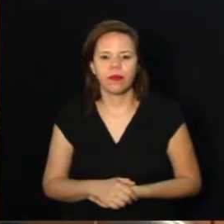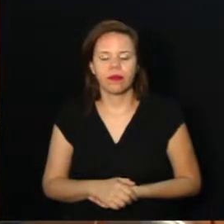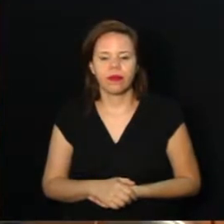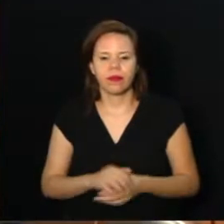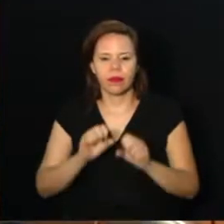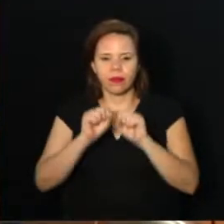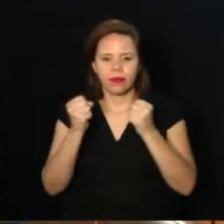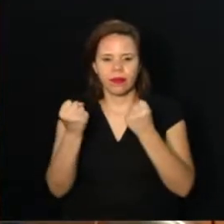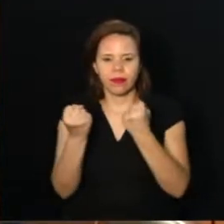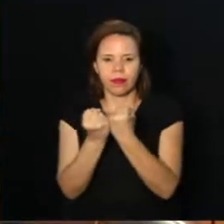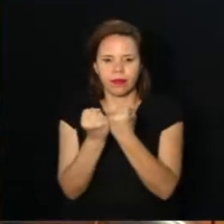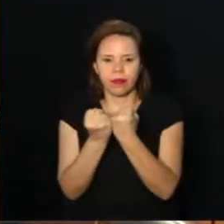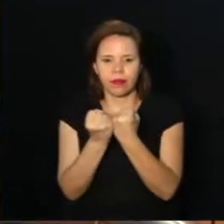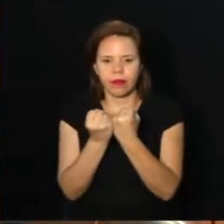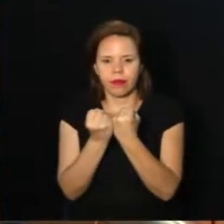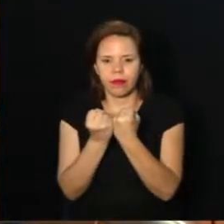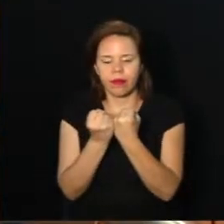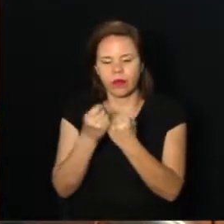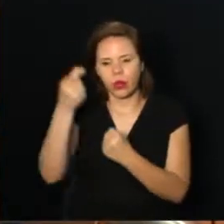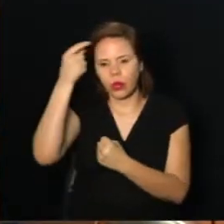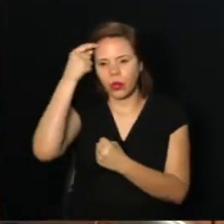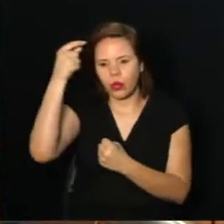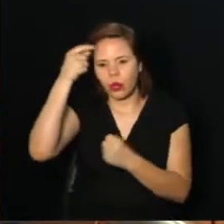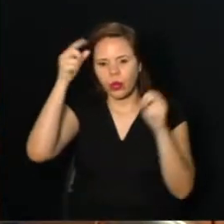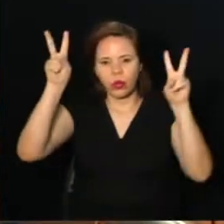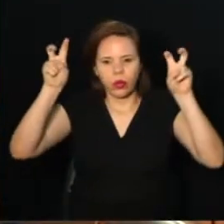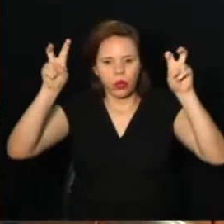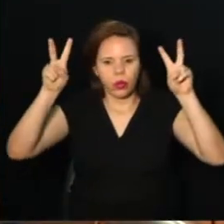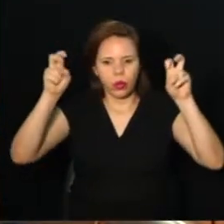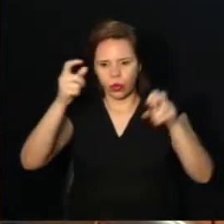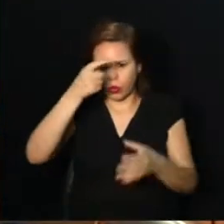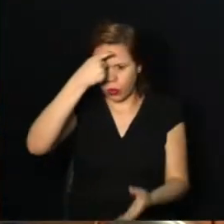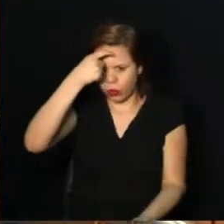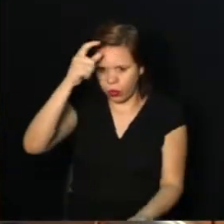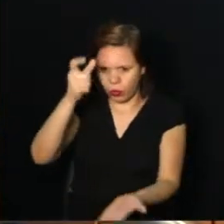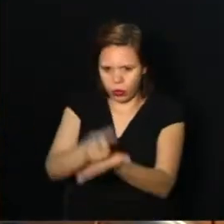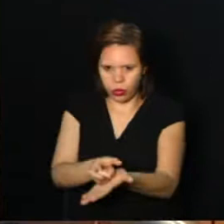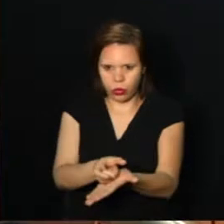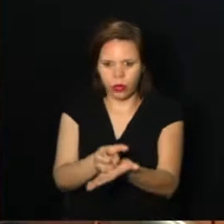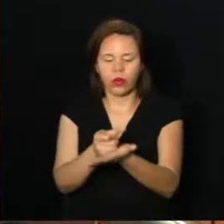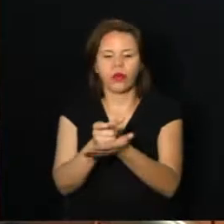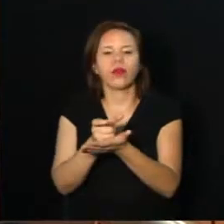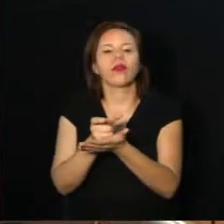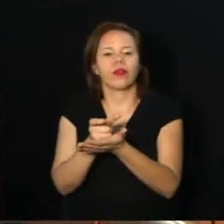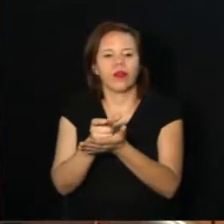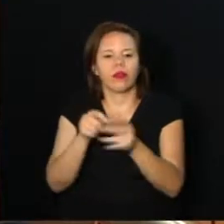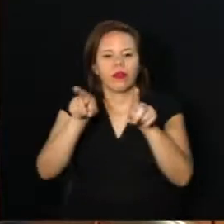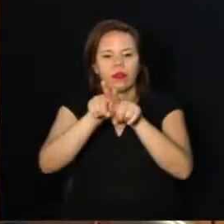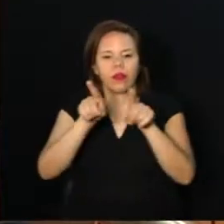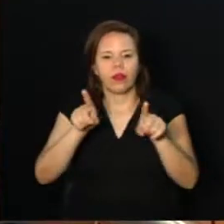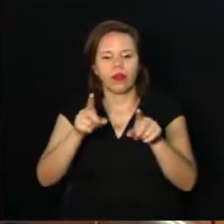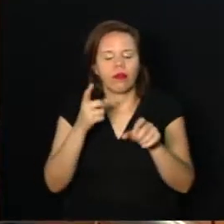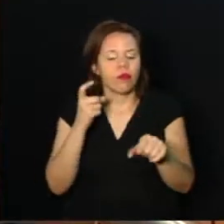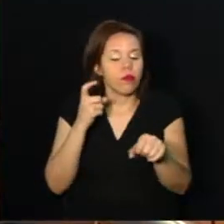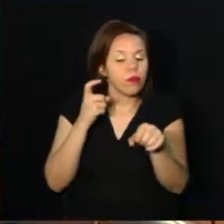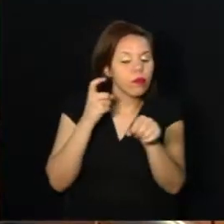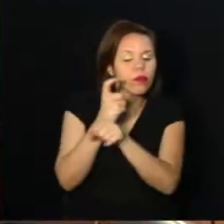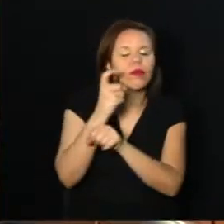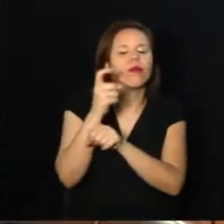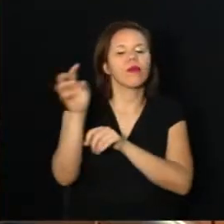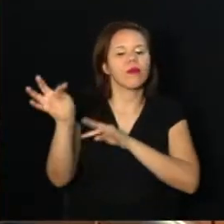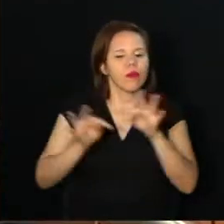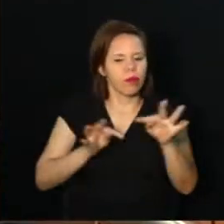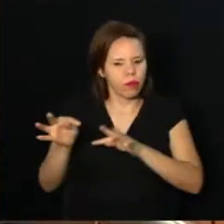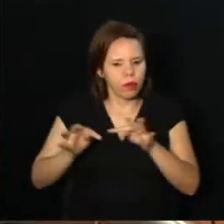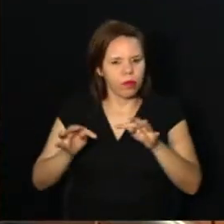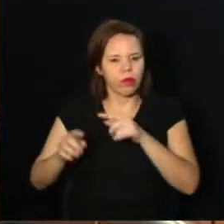simpósio Conscientização sobre a Dislexia, Identificação, Intervenção e Trajetória